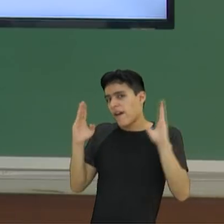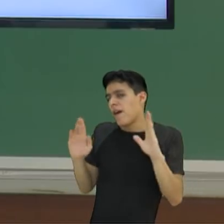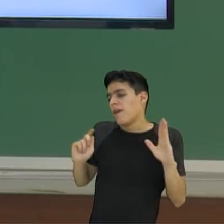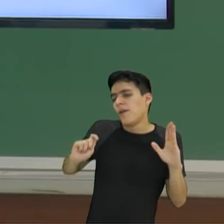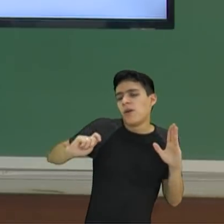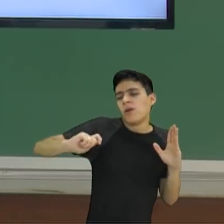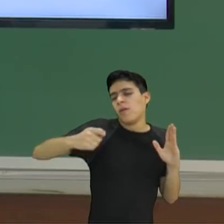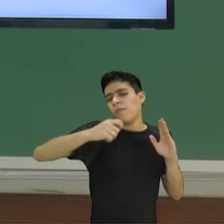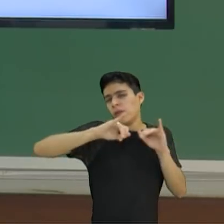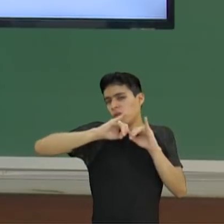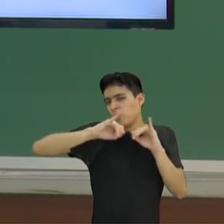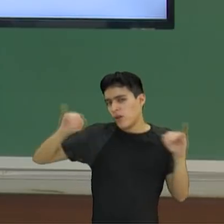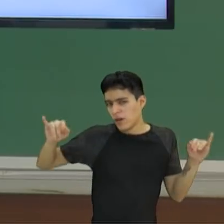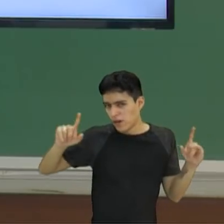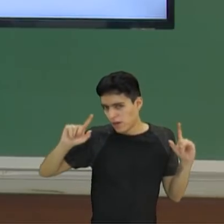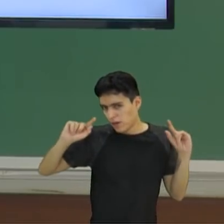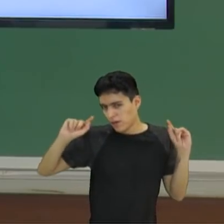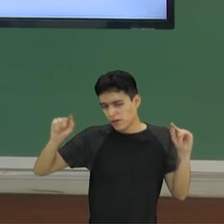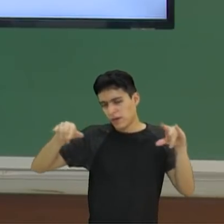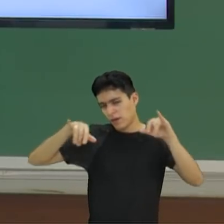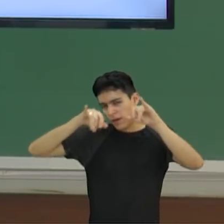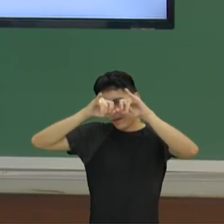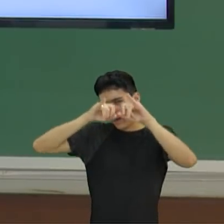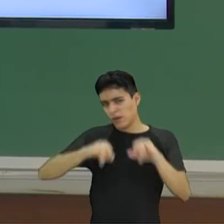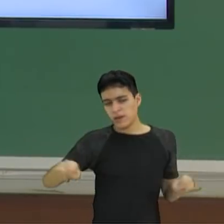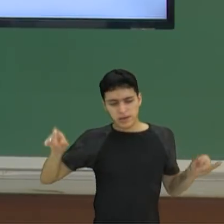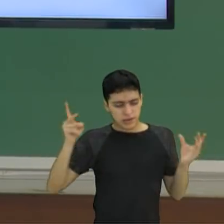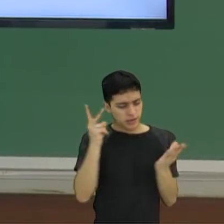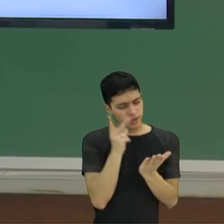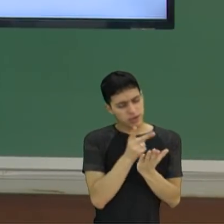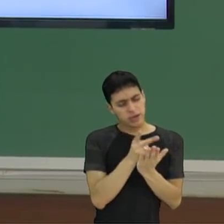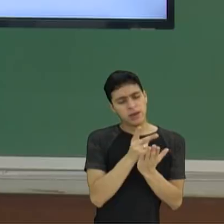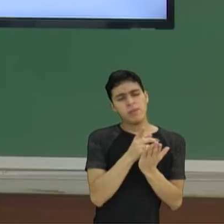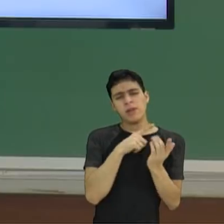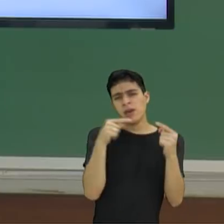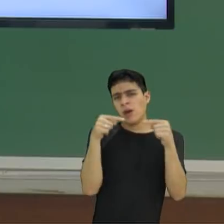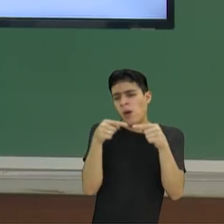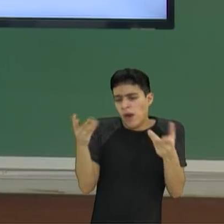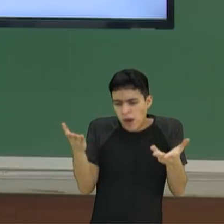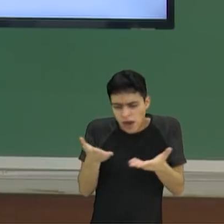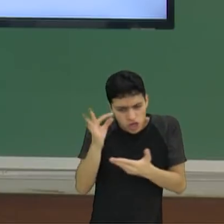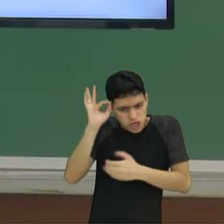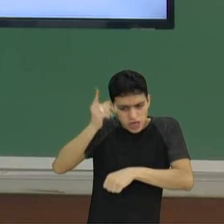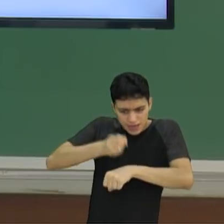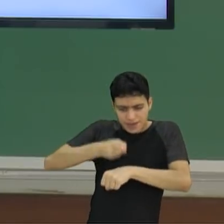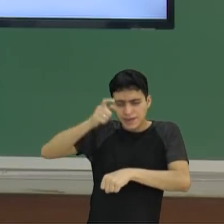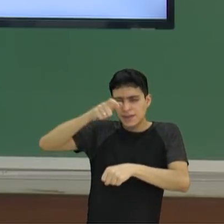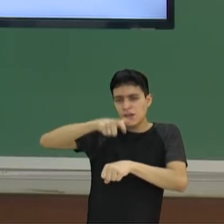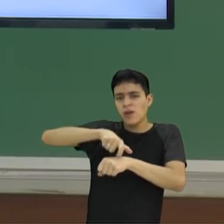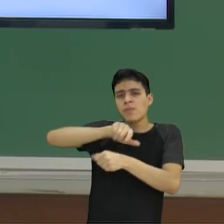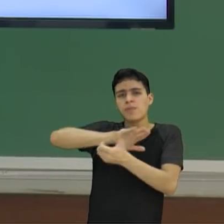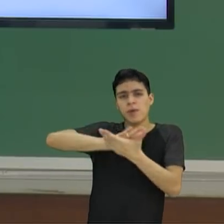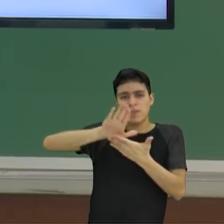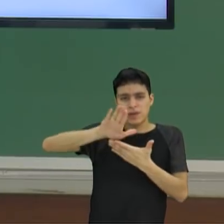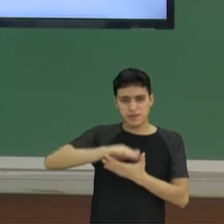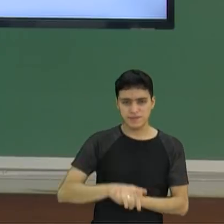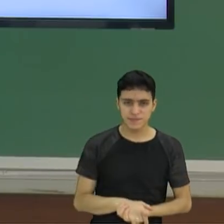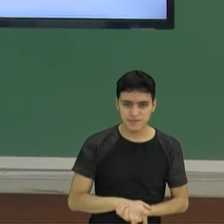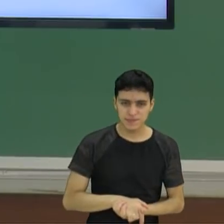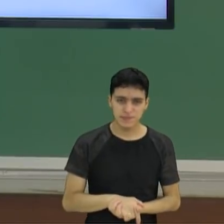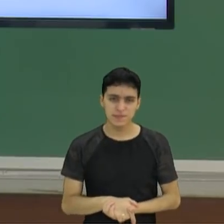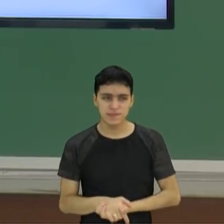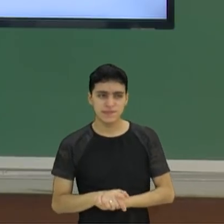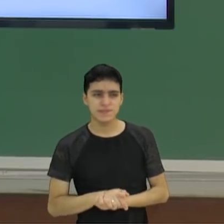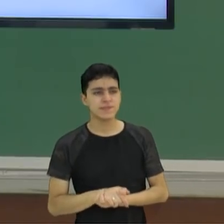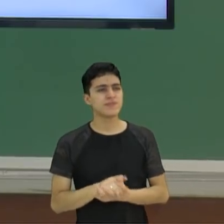notícia, certo? Uma notícia que sempre traz algo atual para aquele momento em que ela foi publicada.